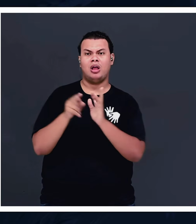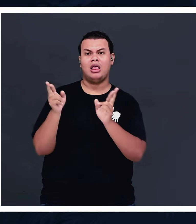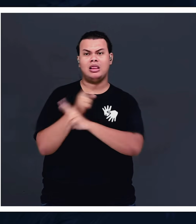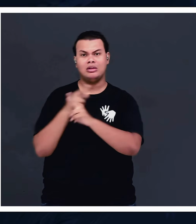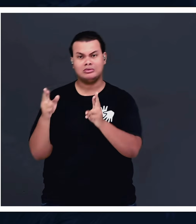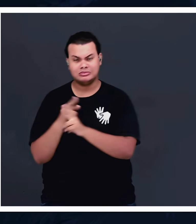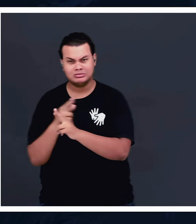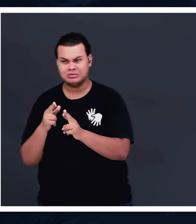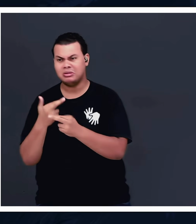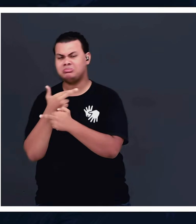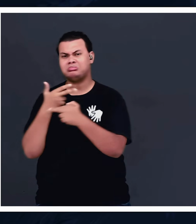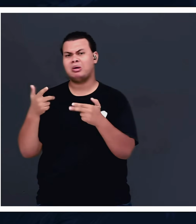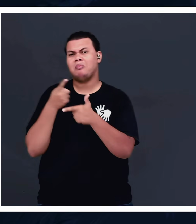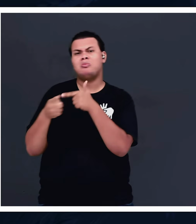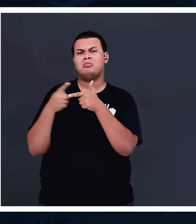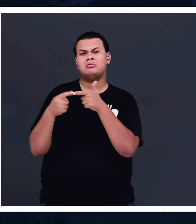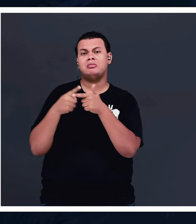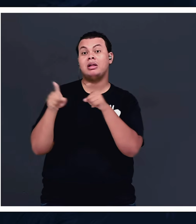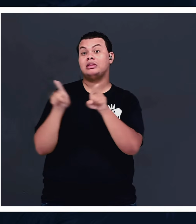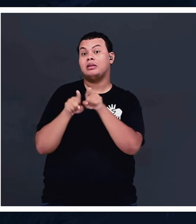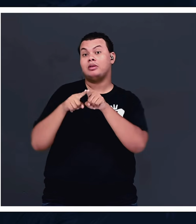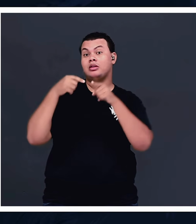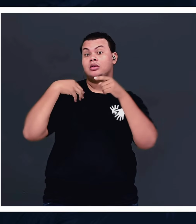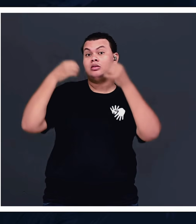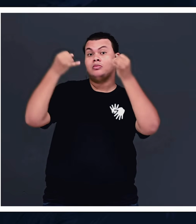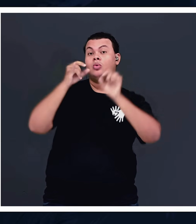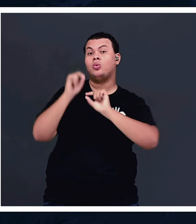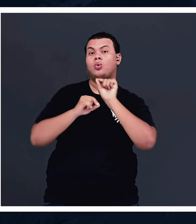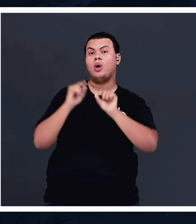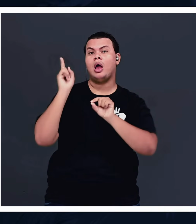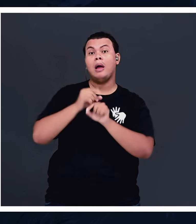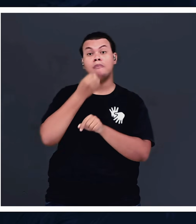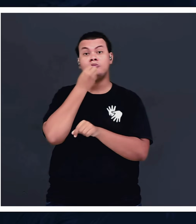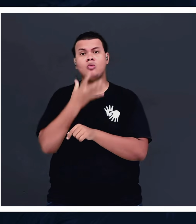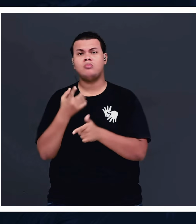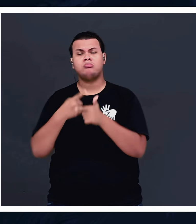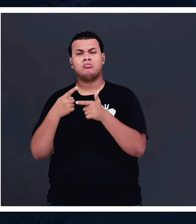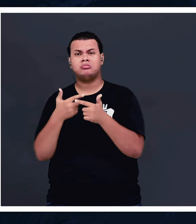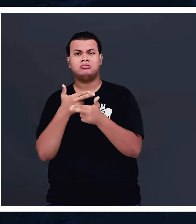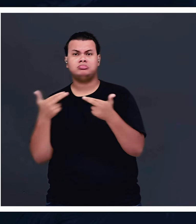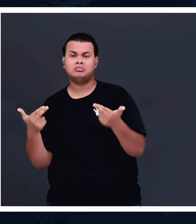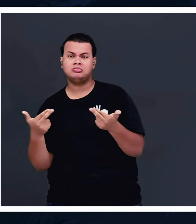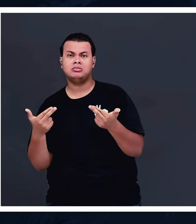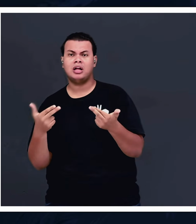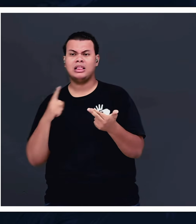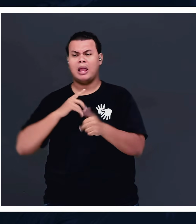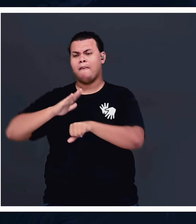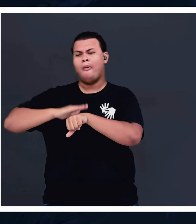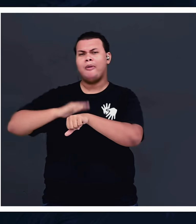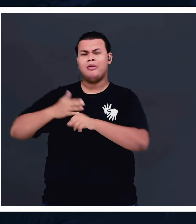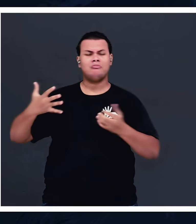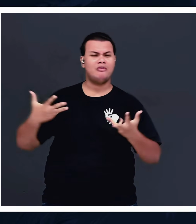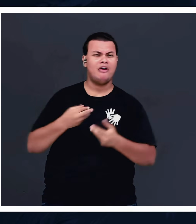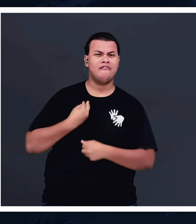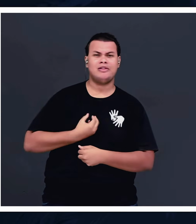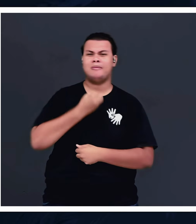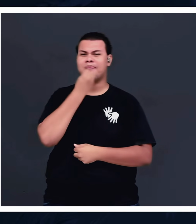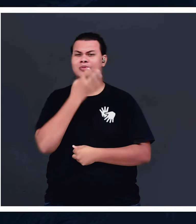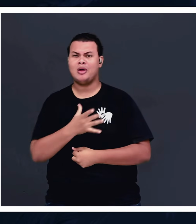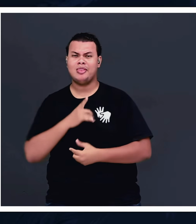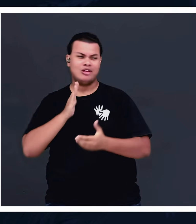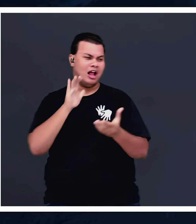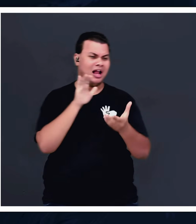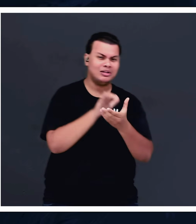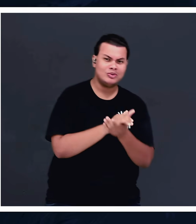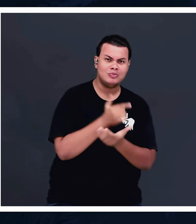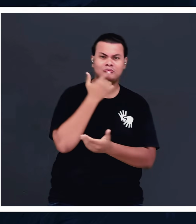relacionamento, falando de problema, mas também estou falando de coisas boas. Você está vivendo um momento maravilhoso da sua vida, você